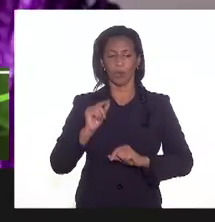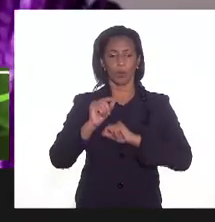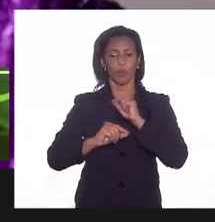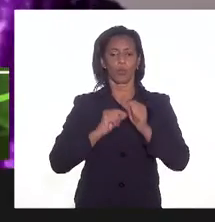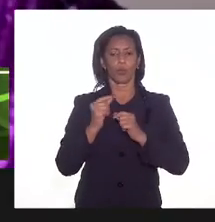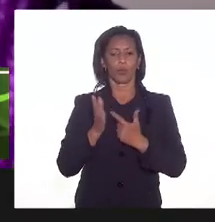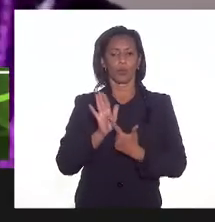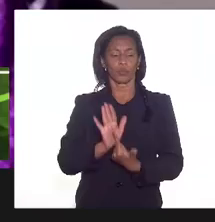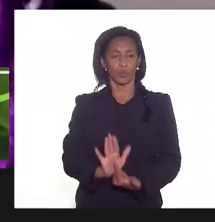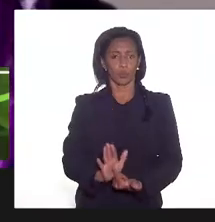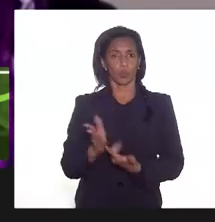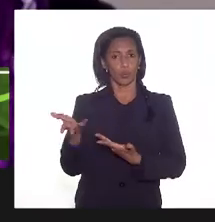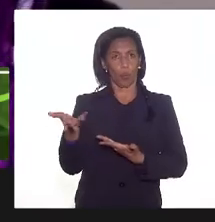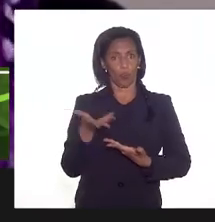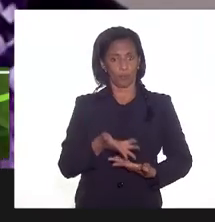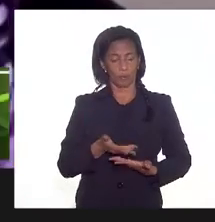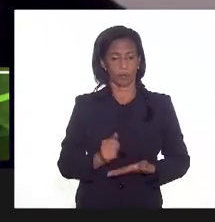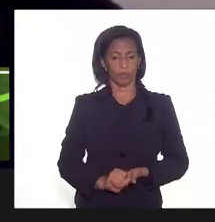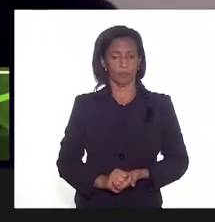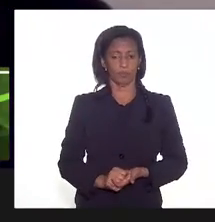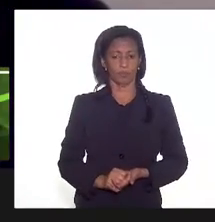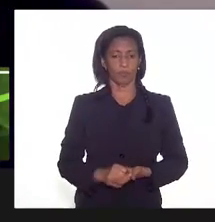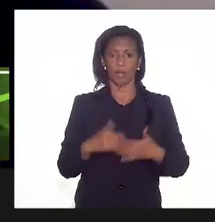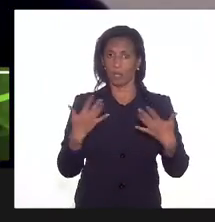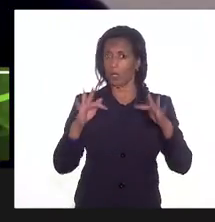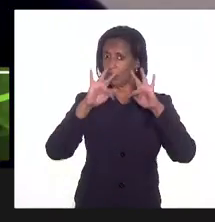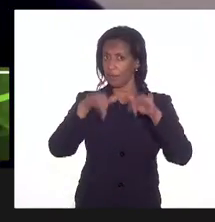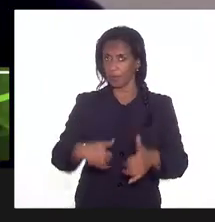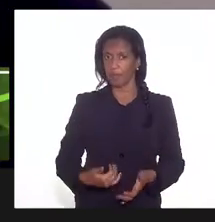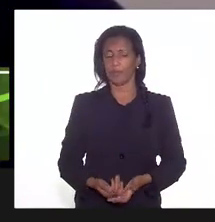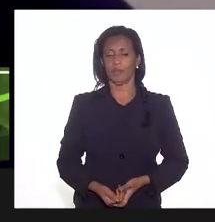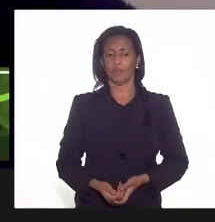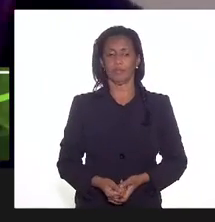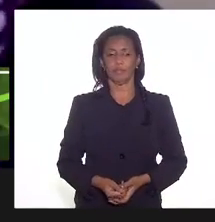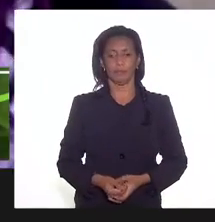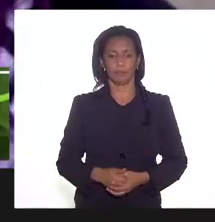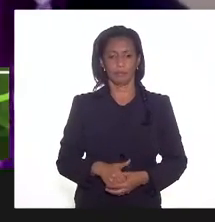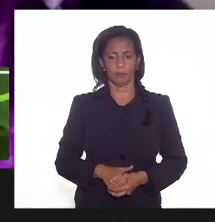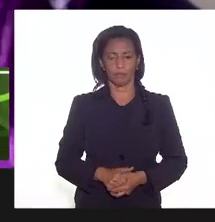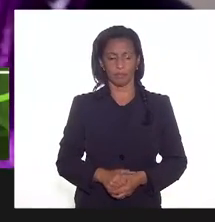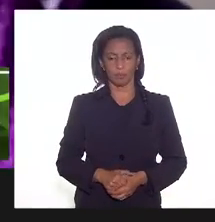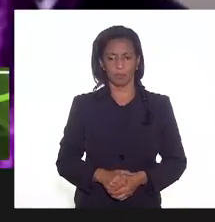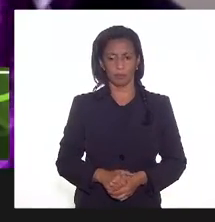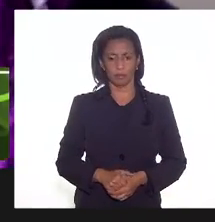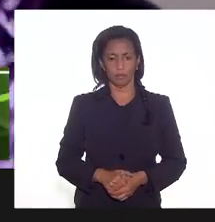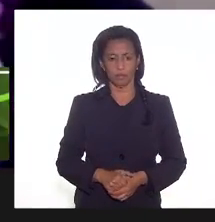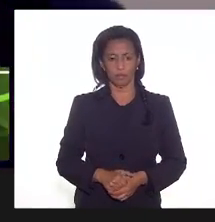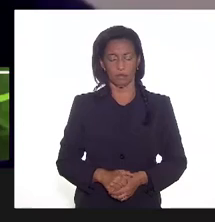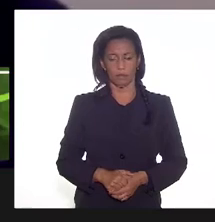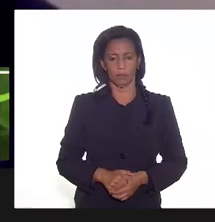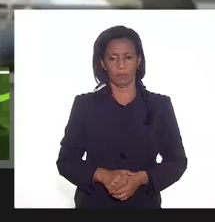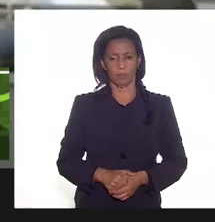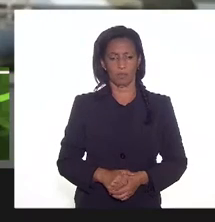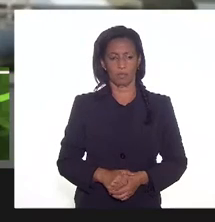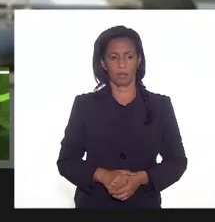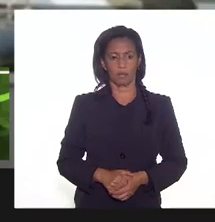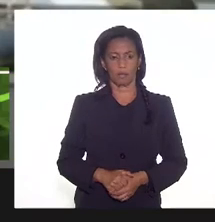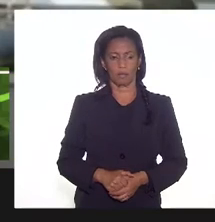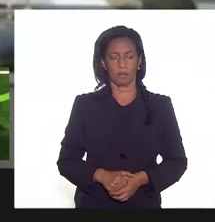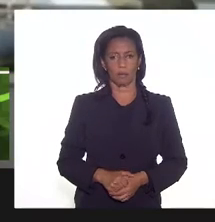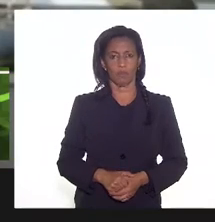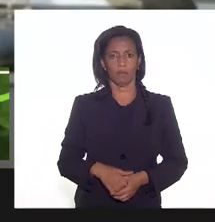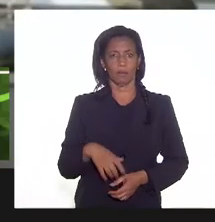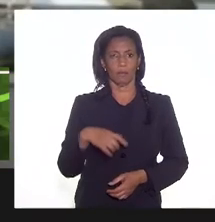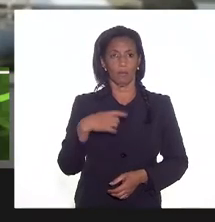expôs aqui os nossos convidados e aí a gente encerra tudo bem? então vamos lá Cláudia um minutinho eu